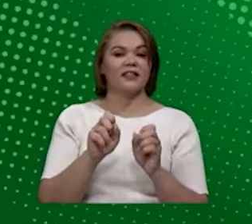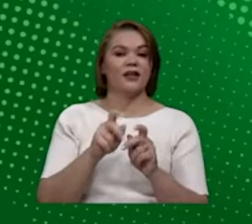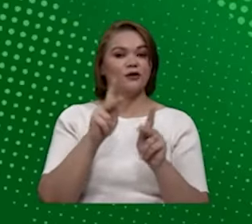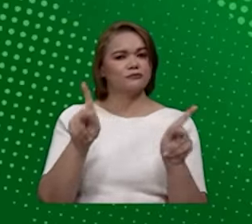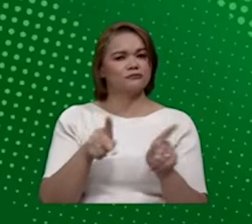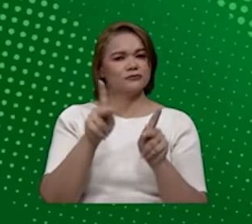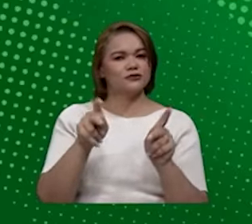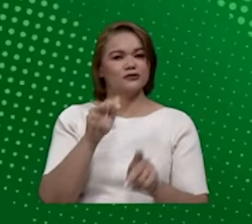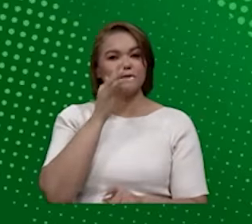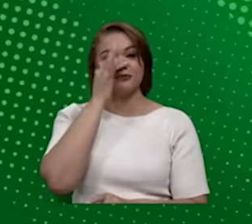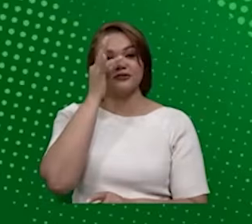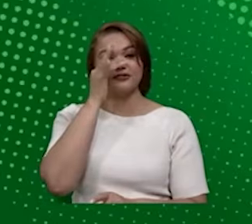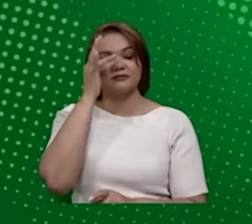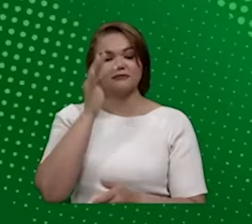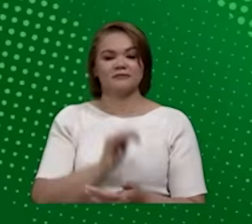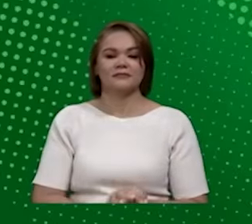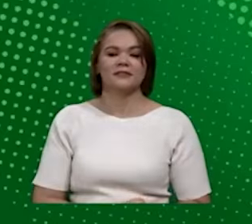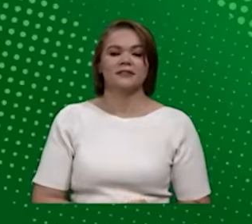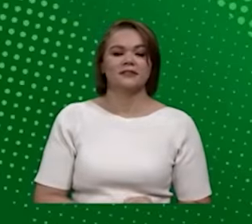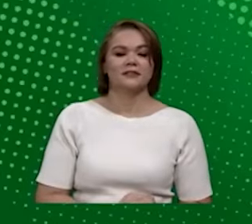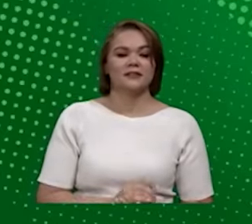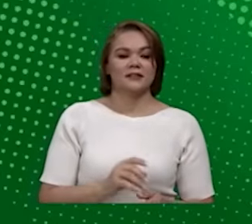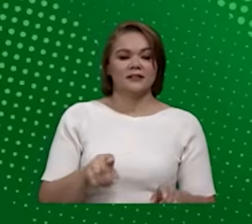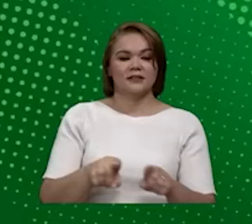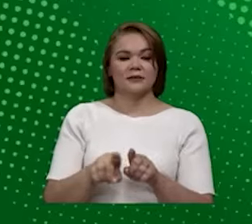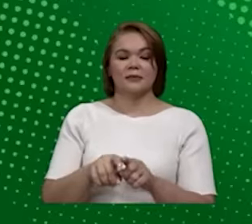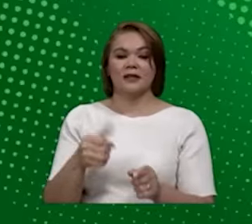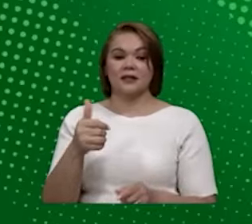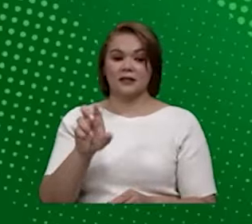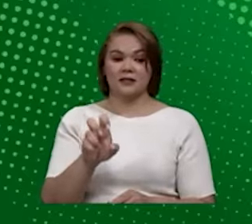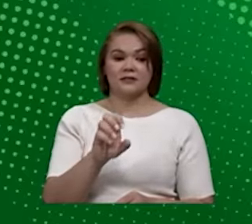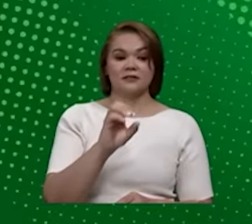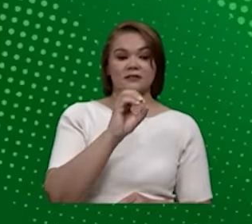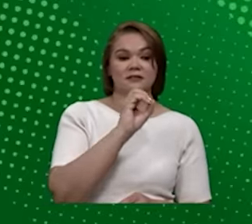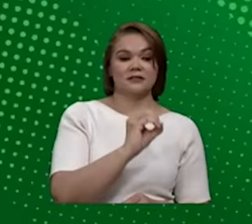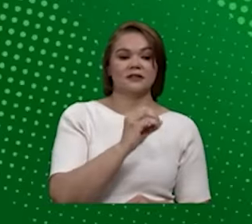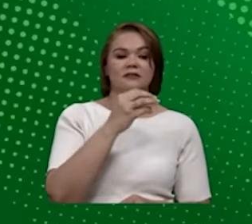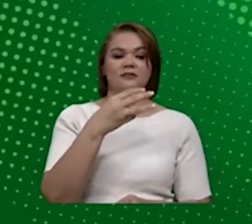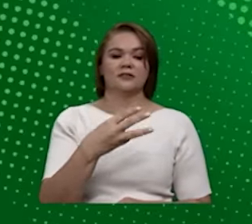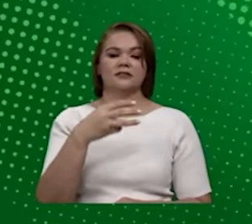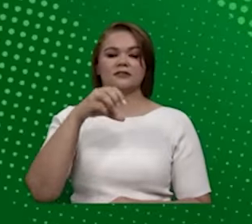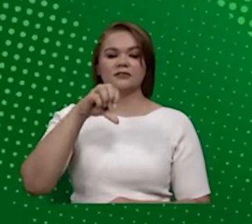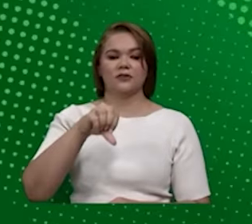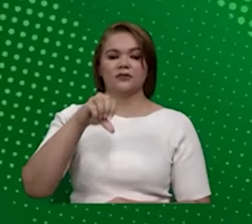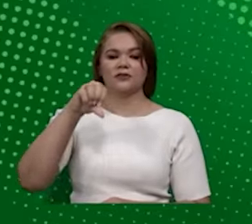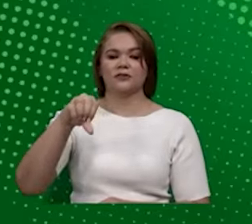Jardins. Muito bem. Seguimos. Serão 15 prêmios. O nono chega agora, que é o